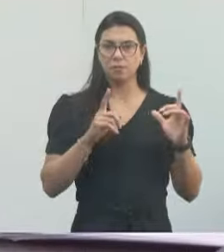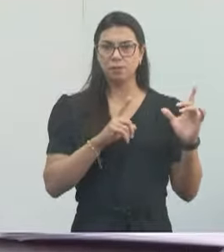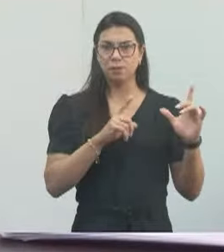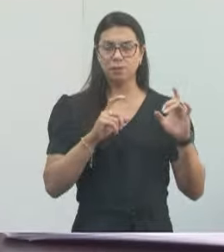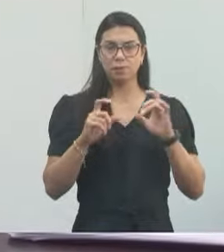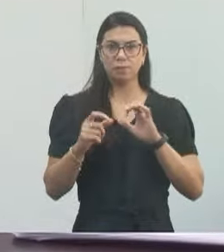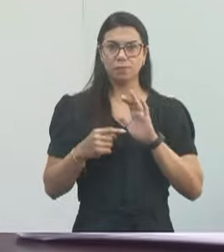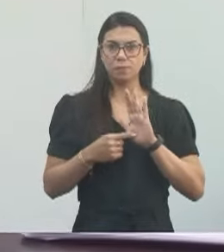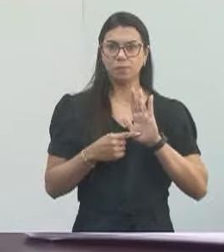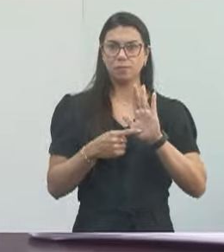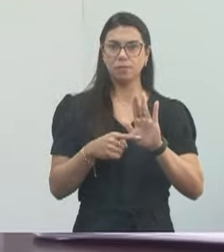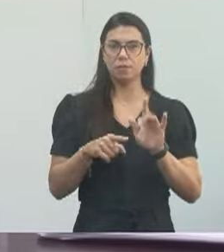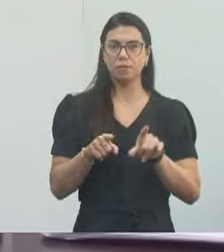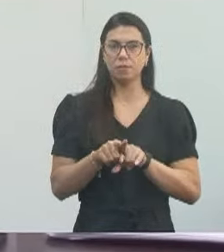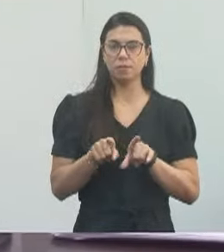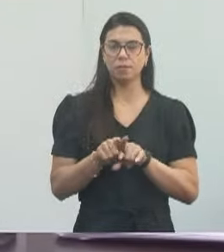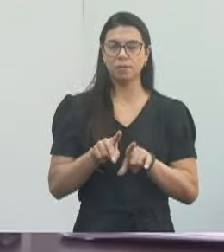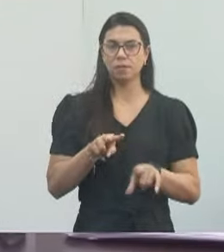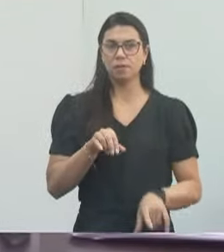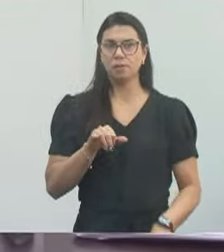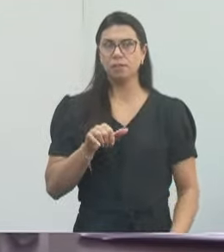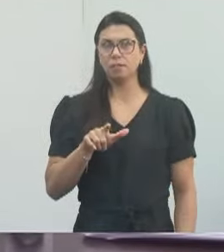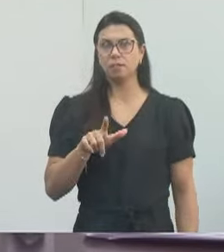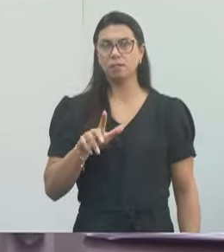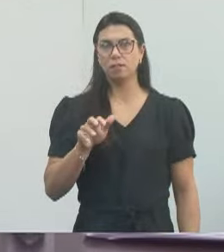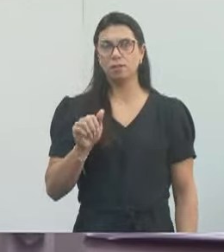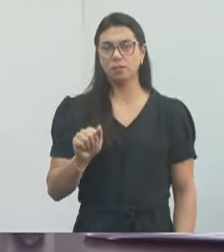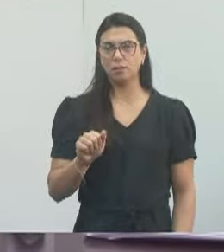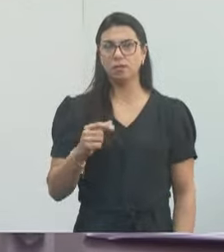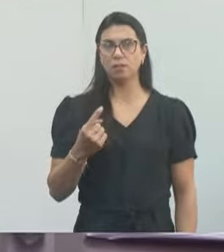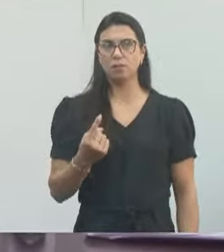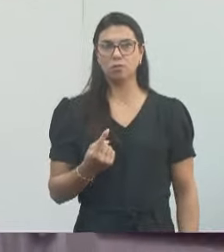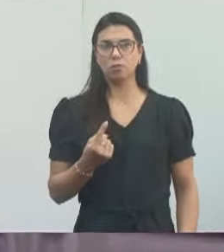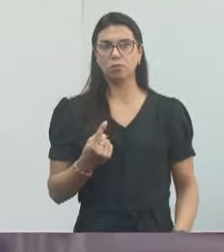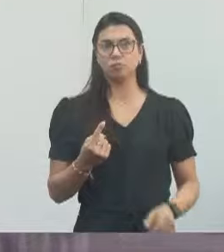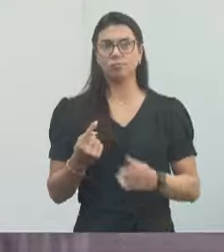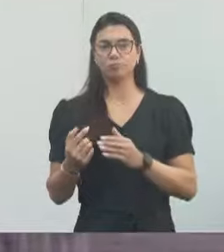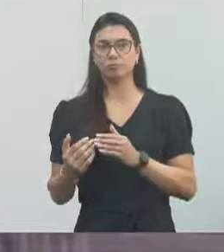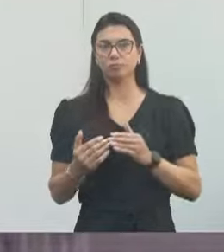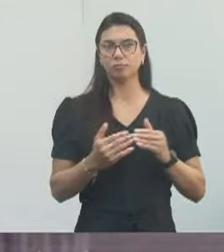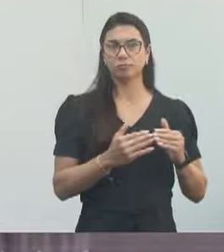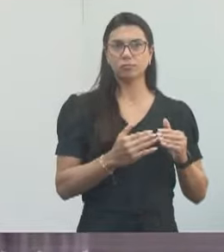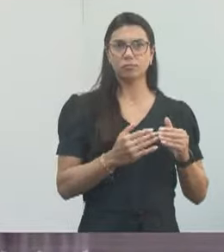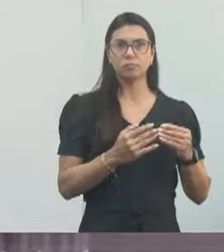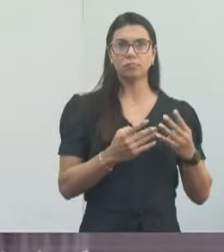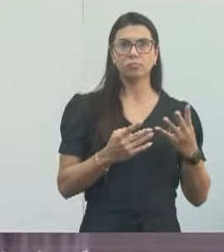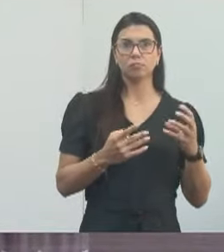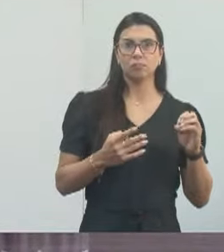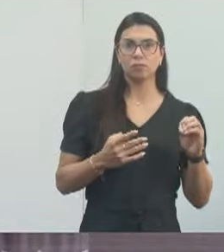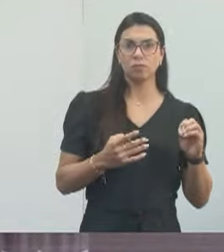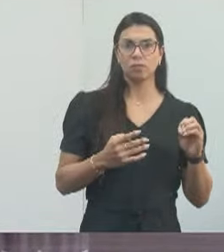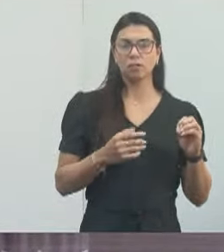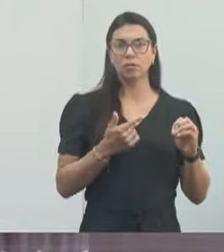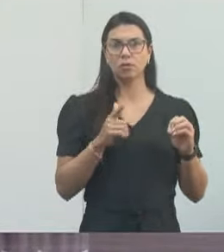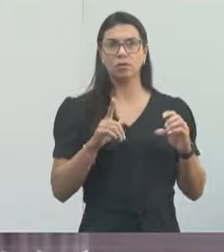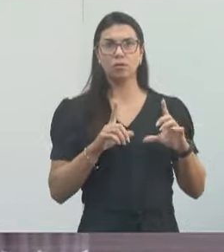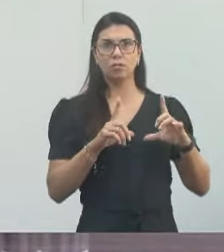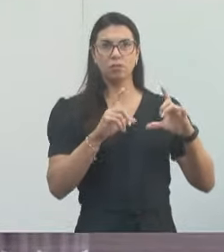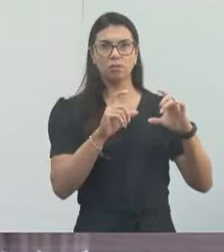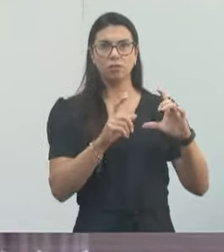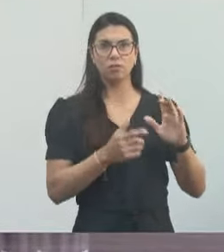aqui na viela um ao lado do 40 Santo Antônio da Boa Vista outra